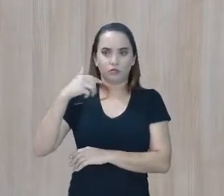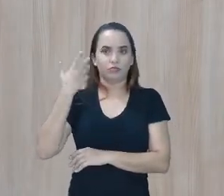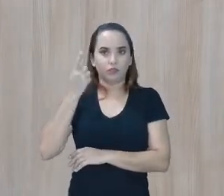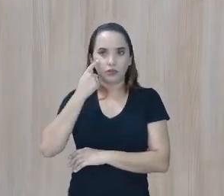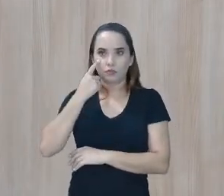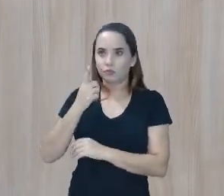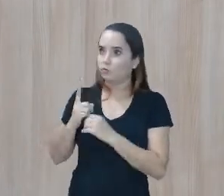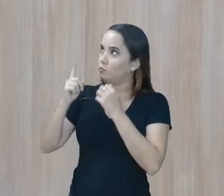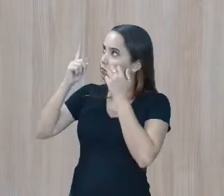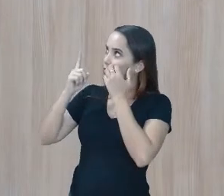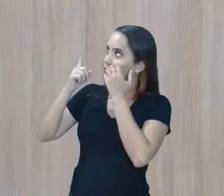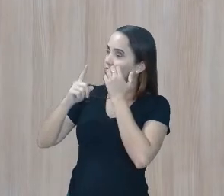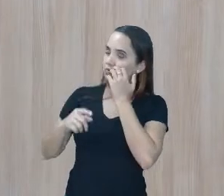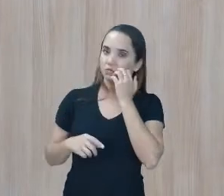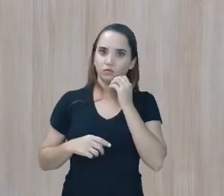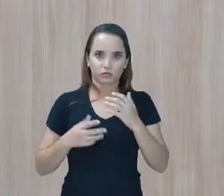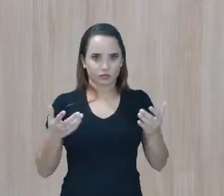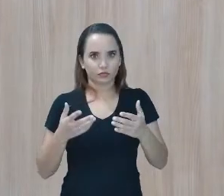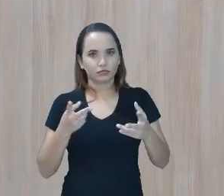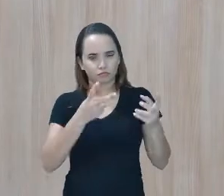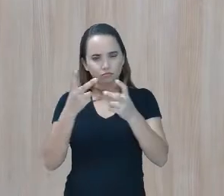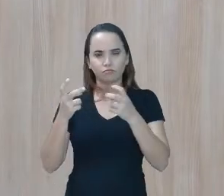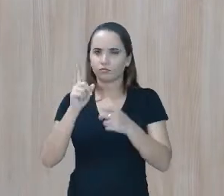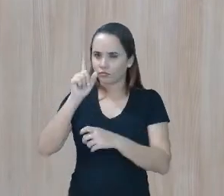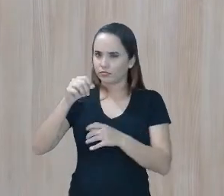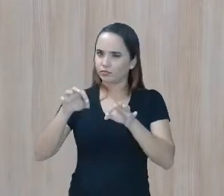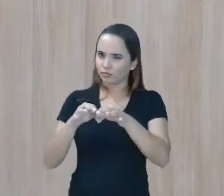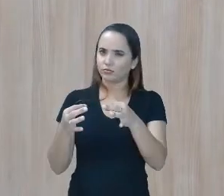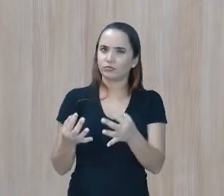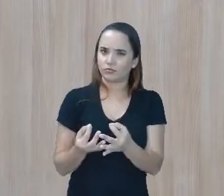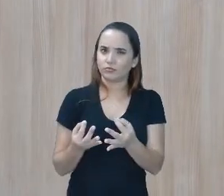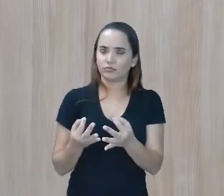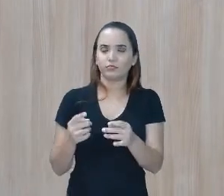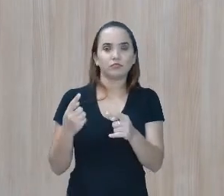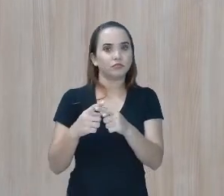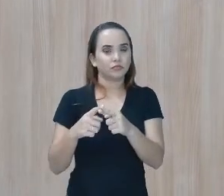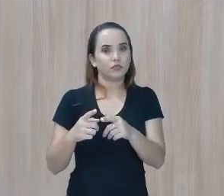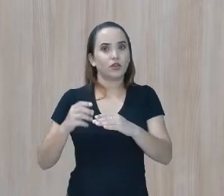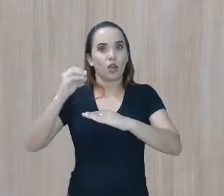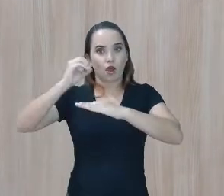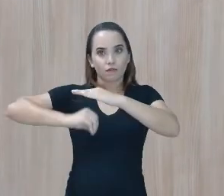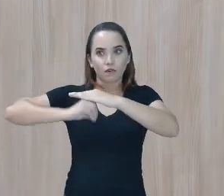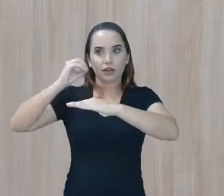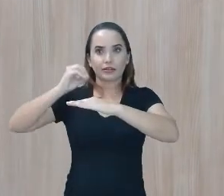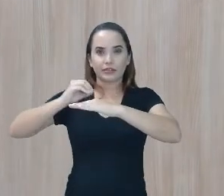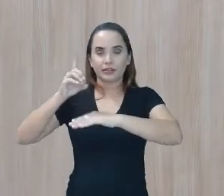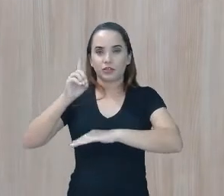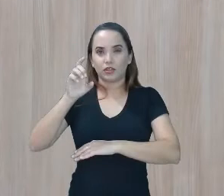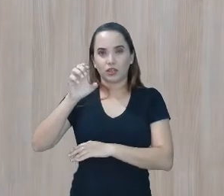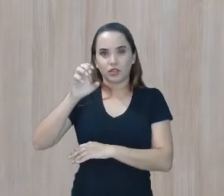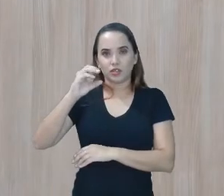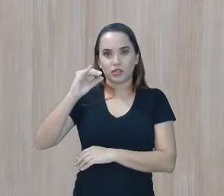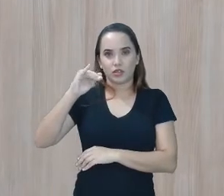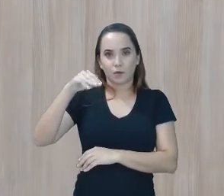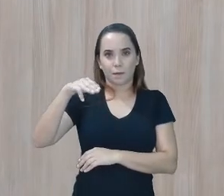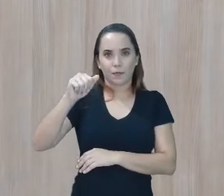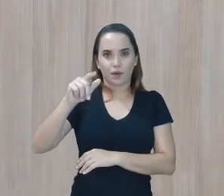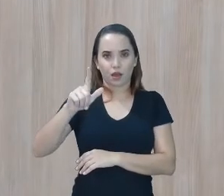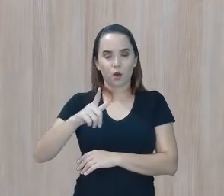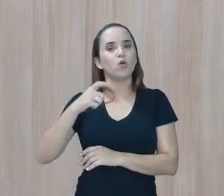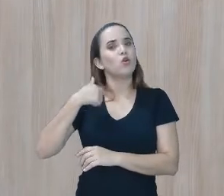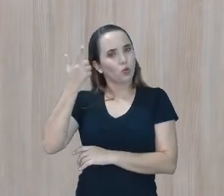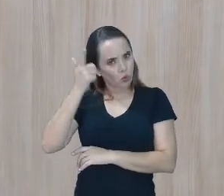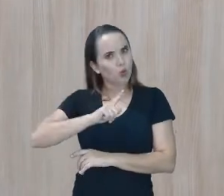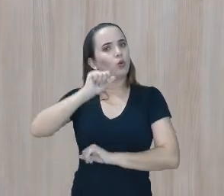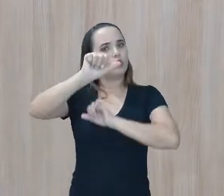fração decimal, percebe que agora ficou mais simples, porque estando a fração na sua forma decimal, eu consigo transformar